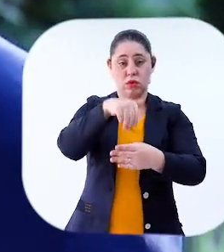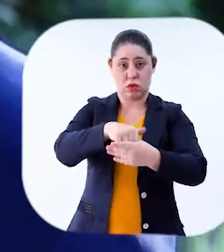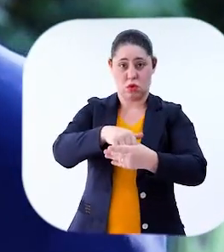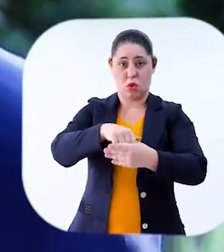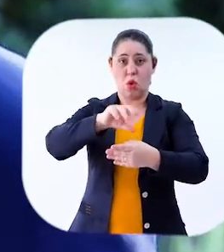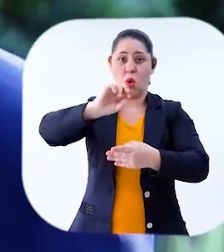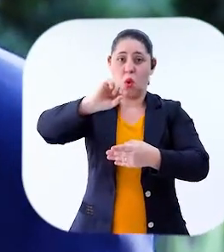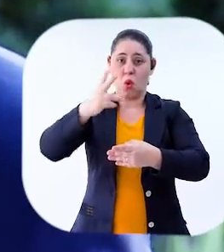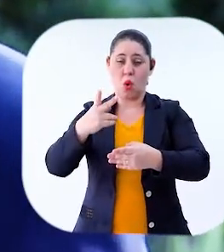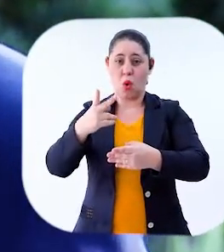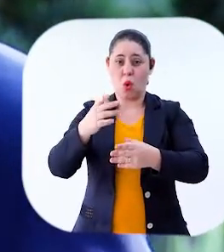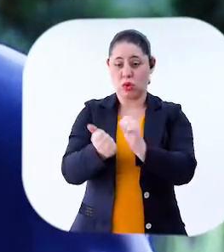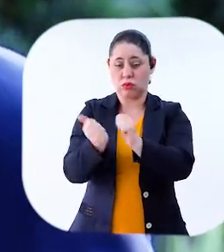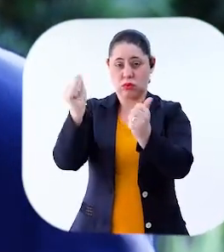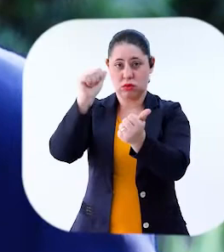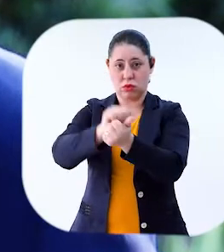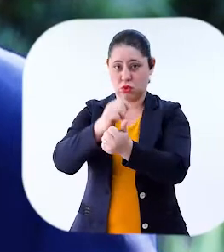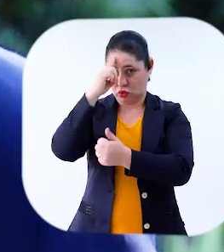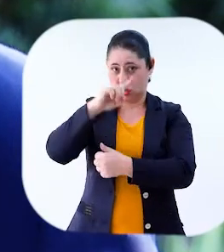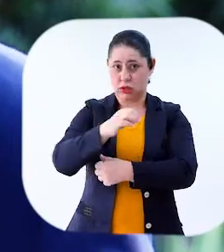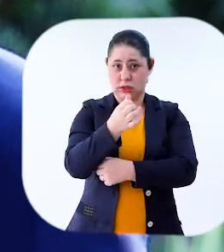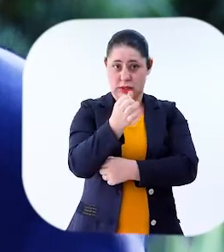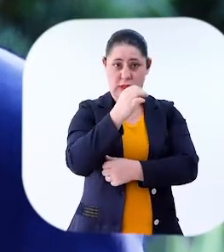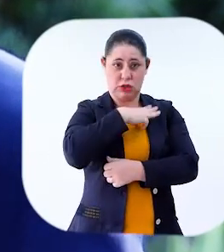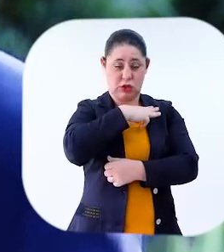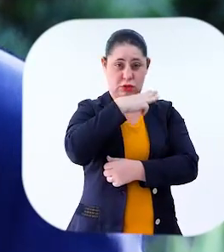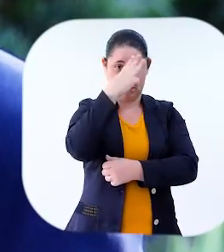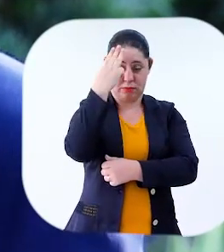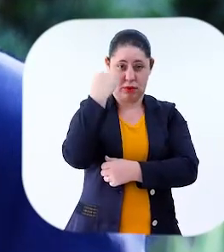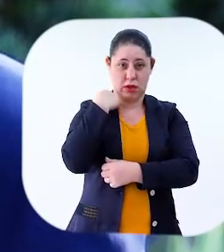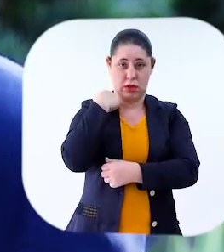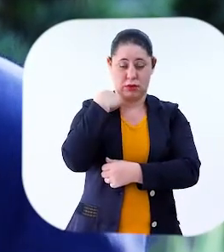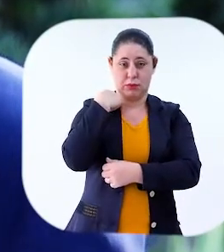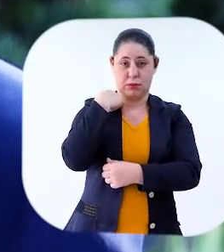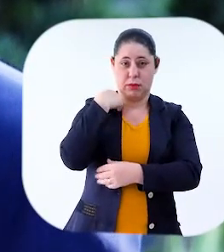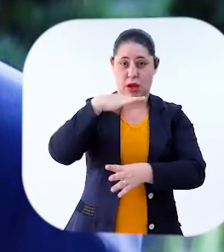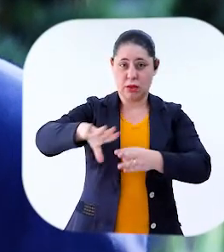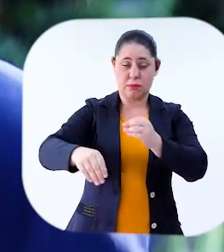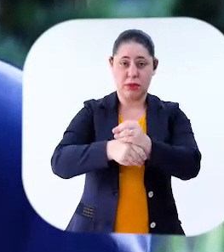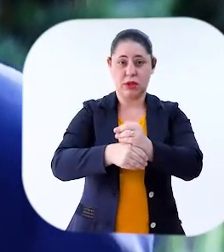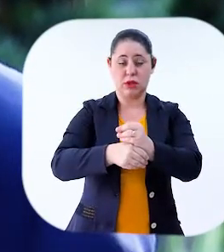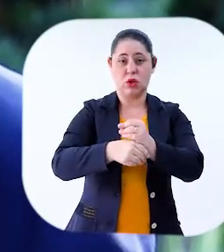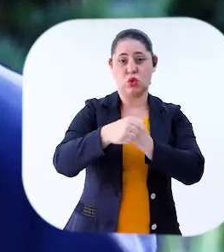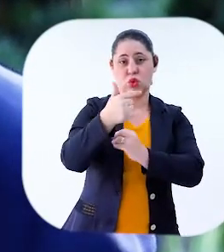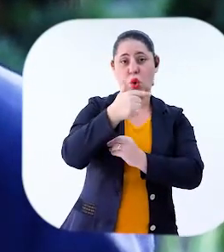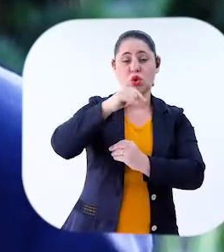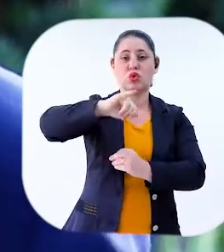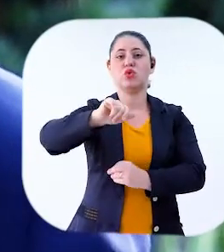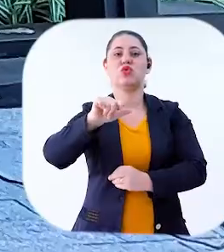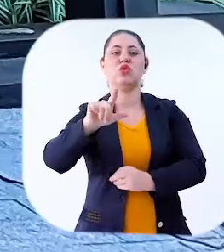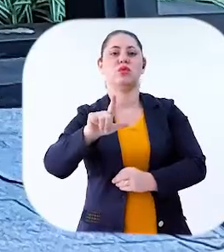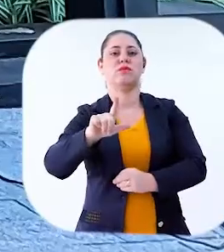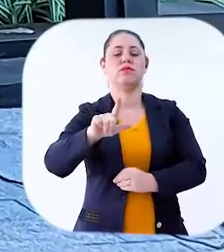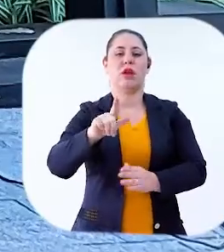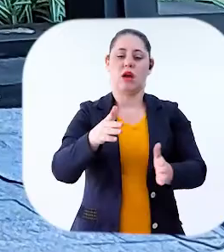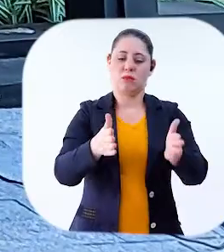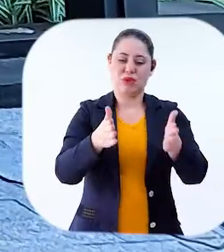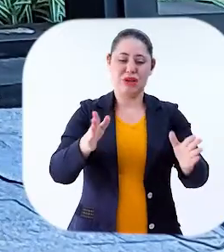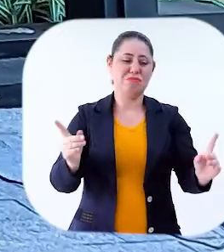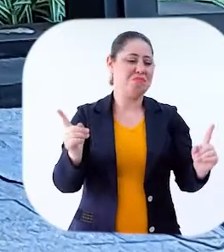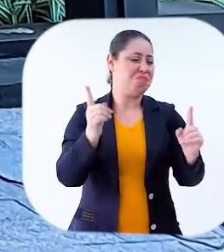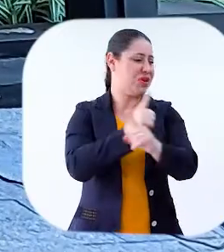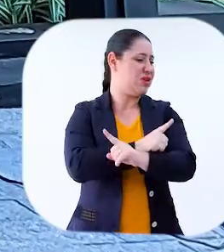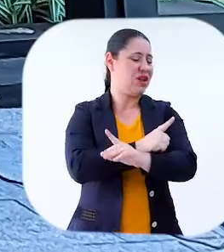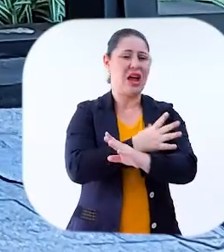da revisão, era dia 6 de maio. A emenda entrou em vigor dia 2 de julho. Então esse prazo já não vai ser mais possível, né,